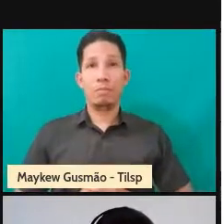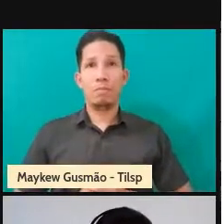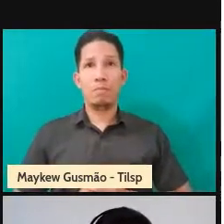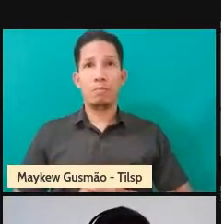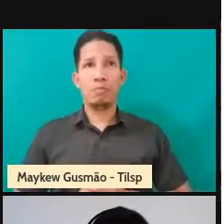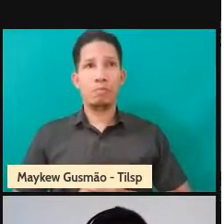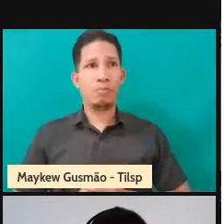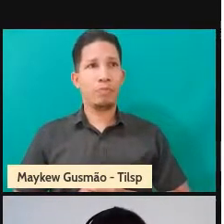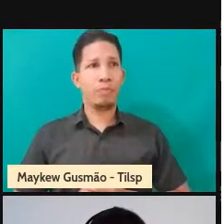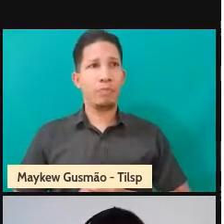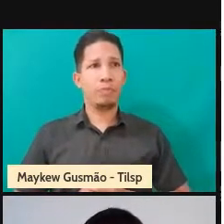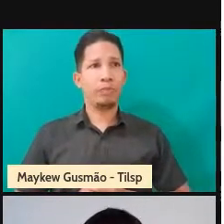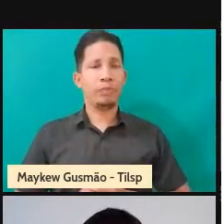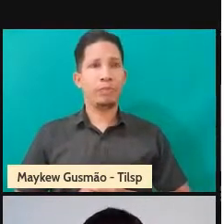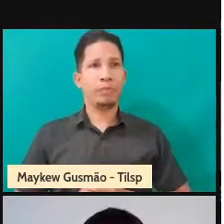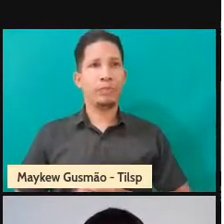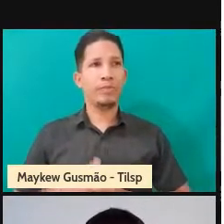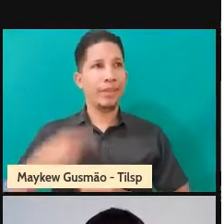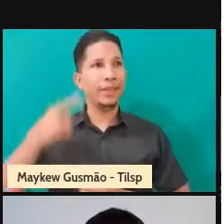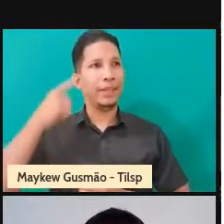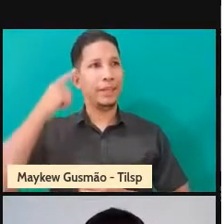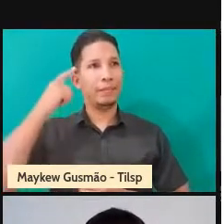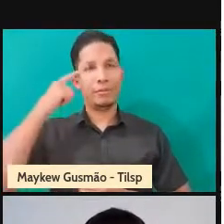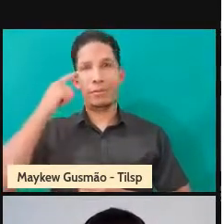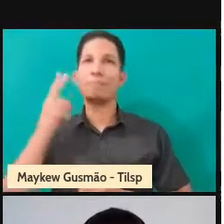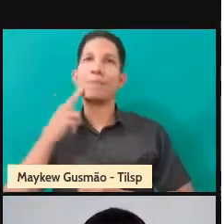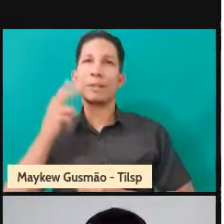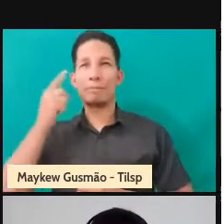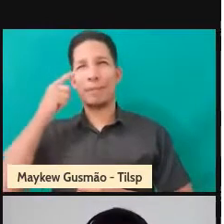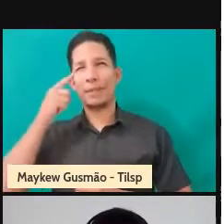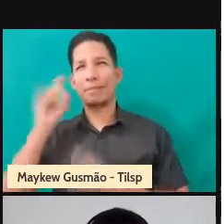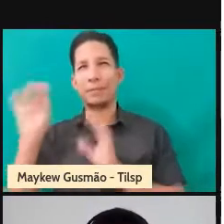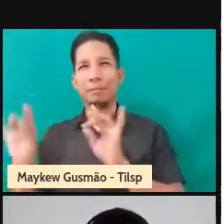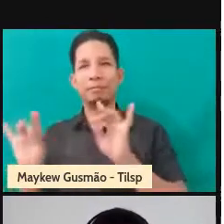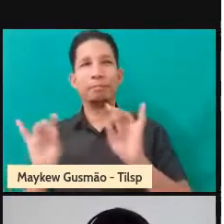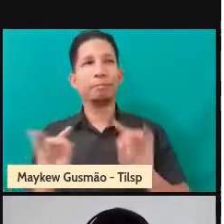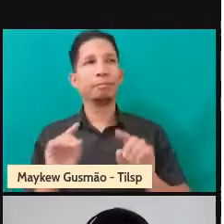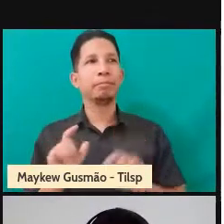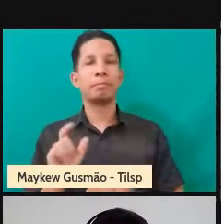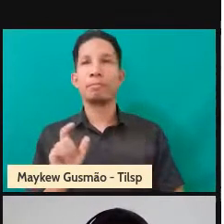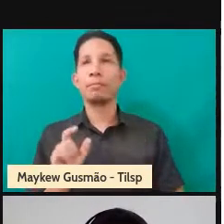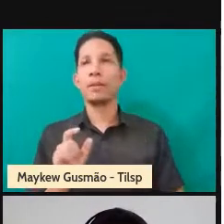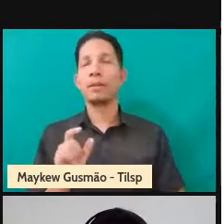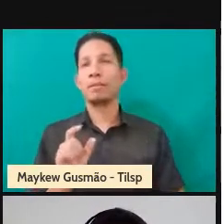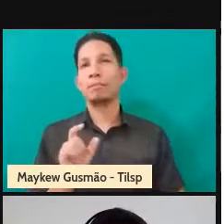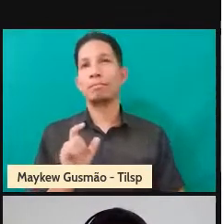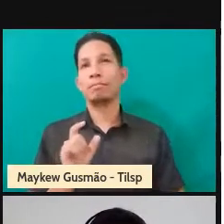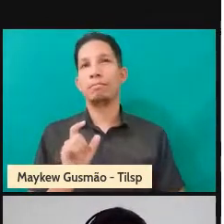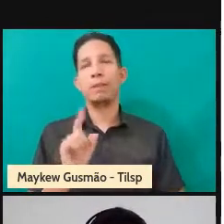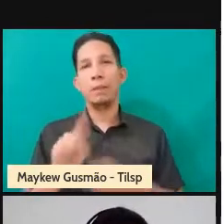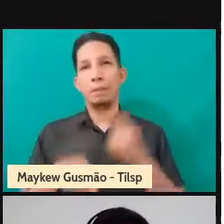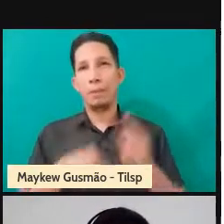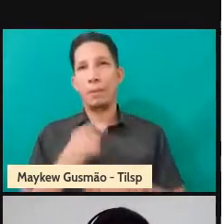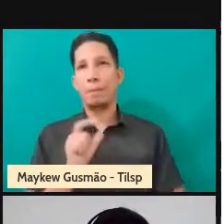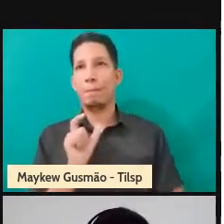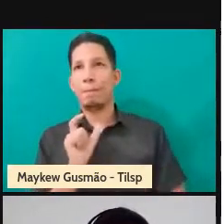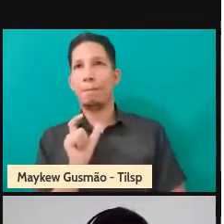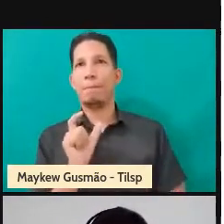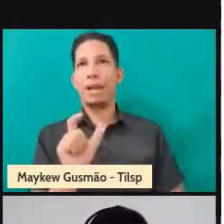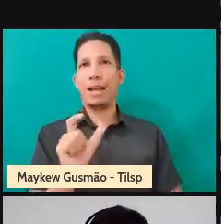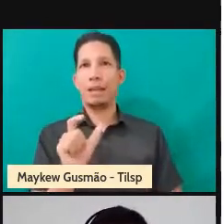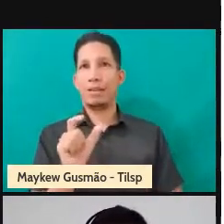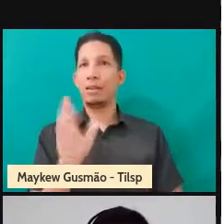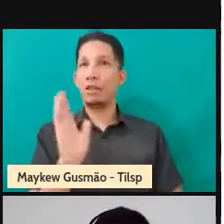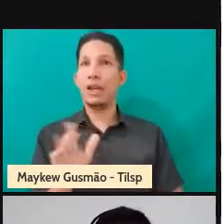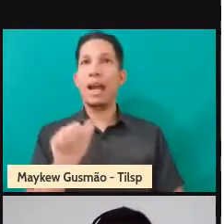Aí tem um pensamento de Bakhtin que vai dizer que depois da palavra dada, pensada, o ato já é ato.